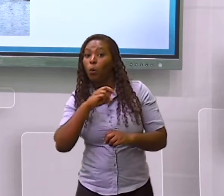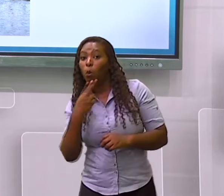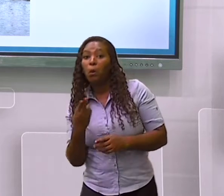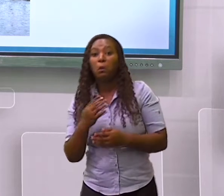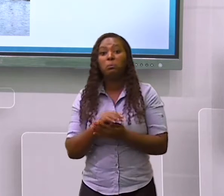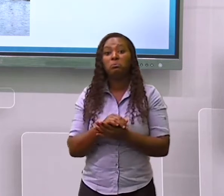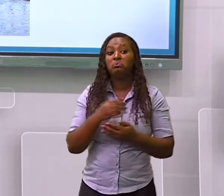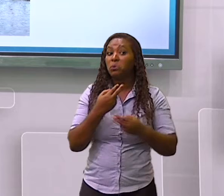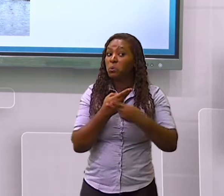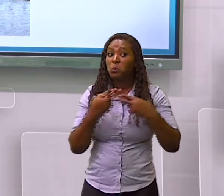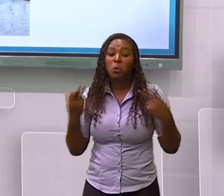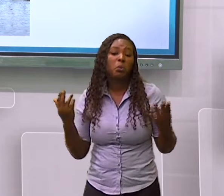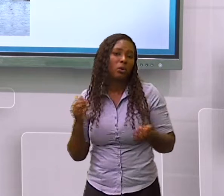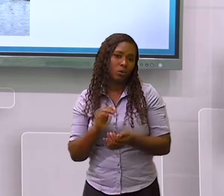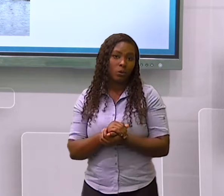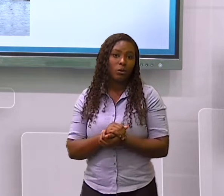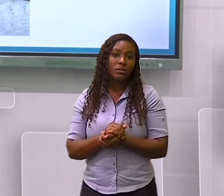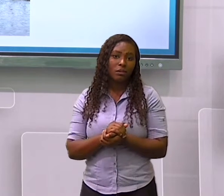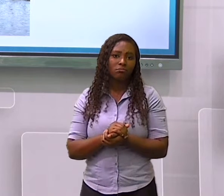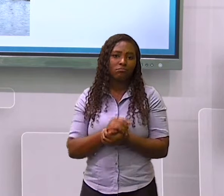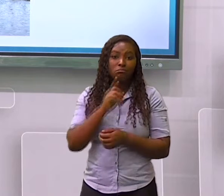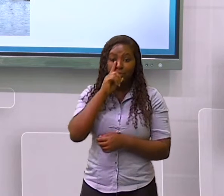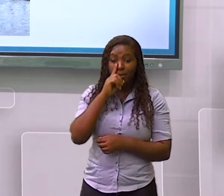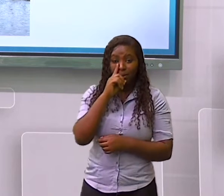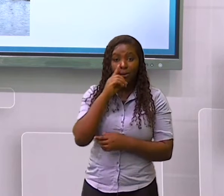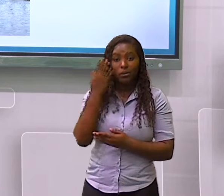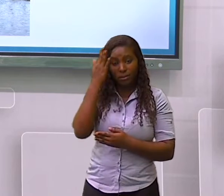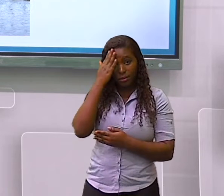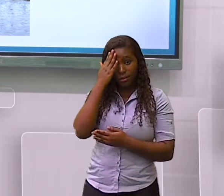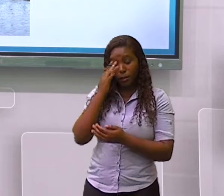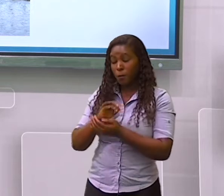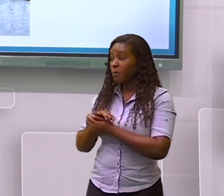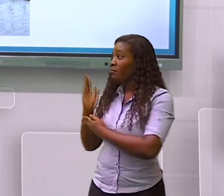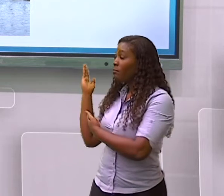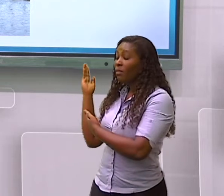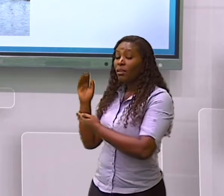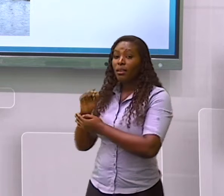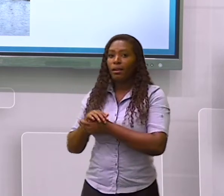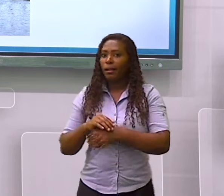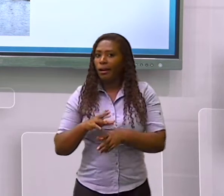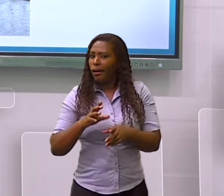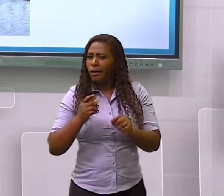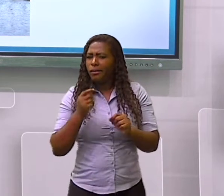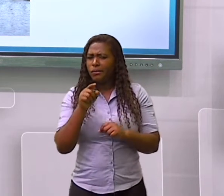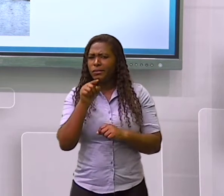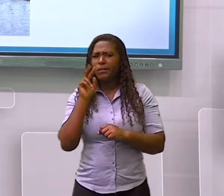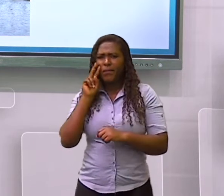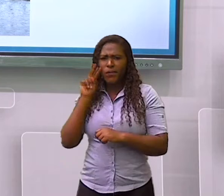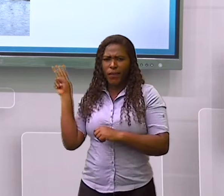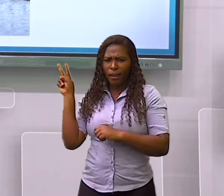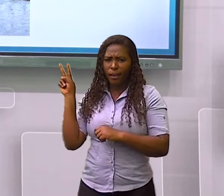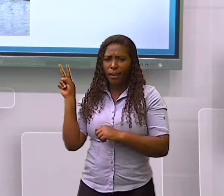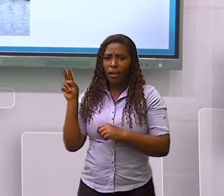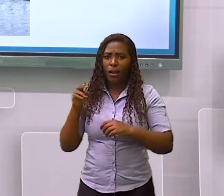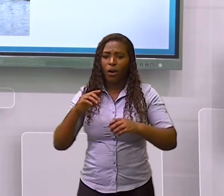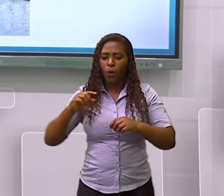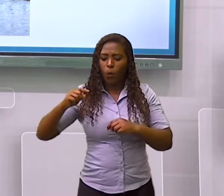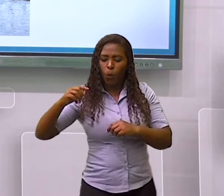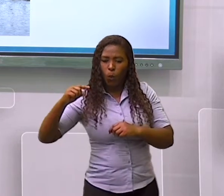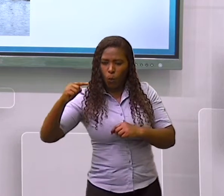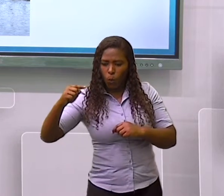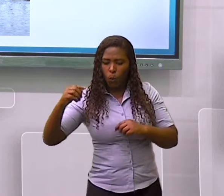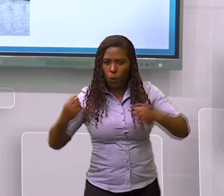ali acontece da água ela encobrir o pneu, nessa situação, é